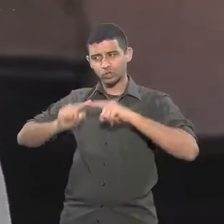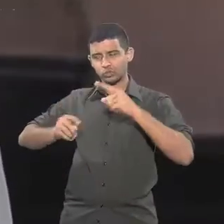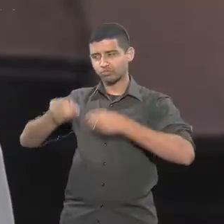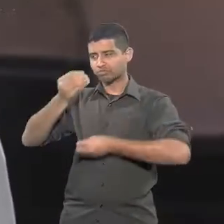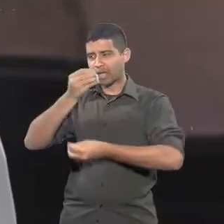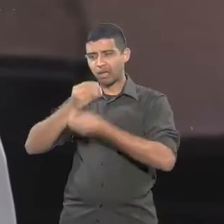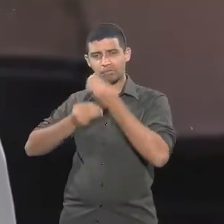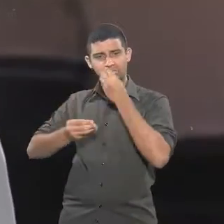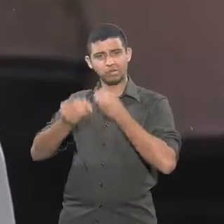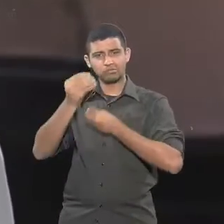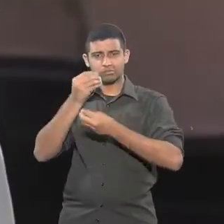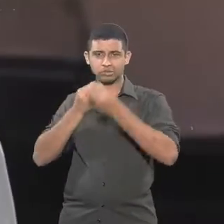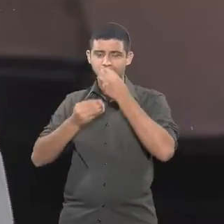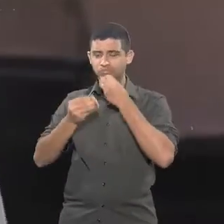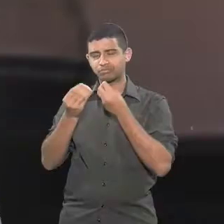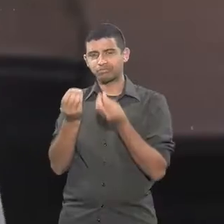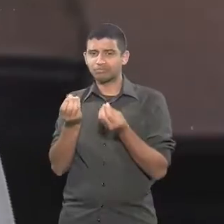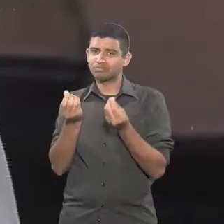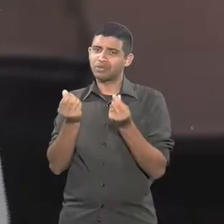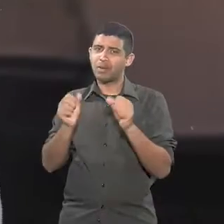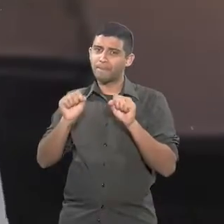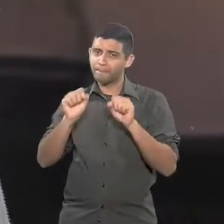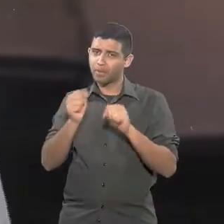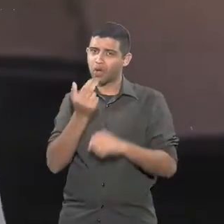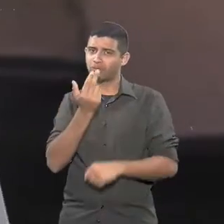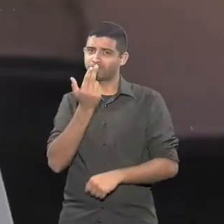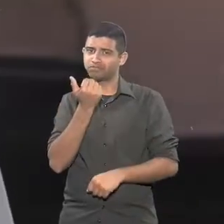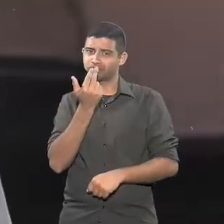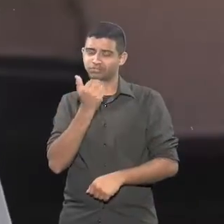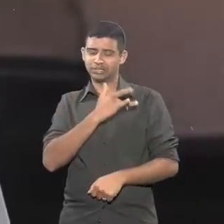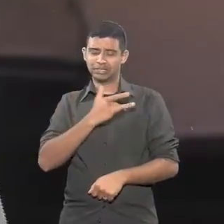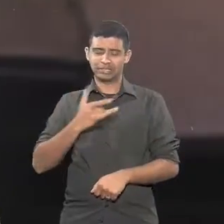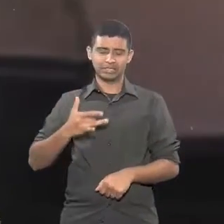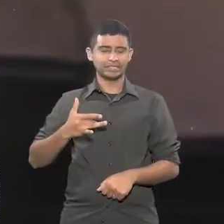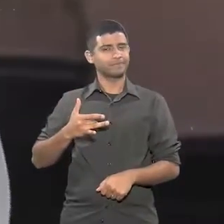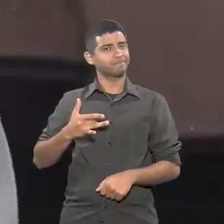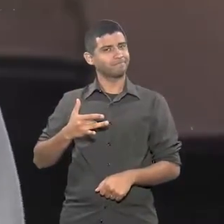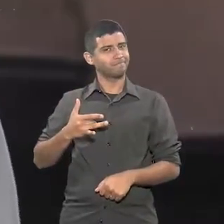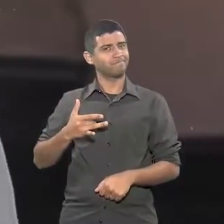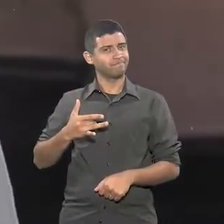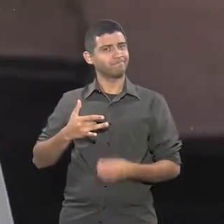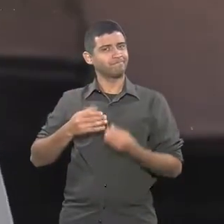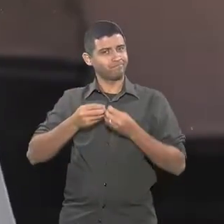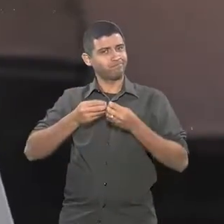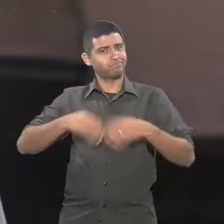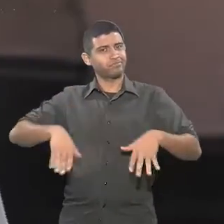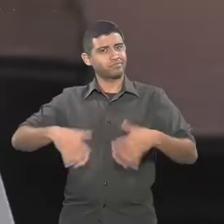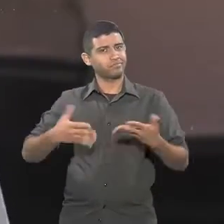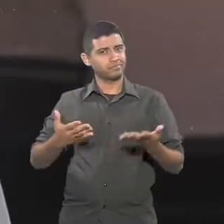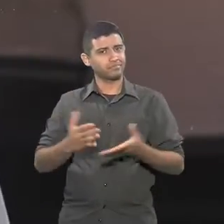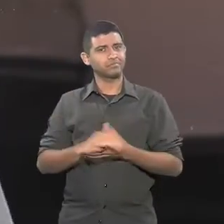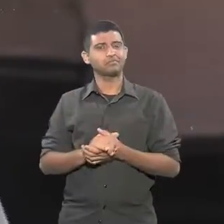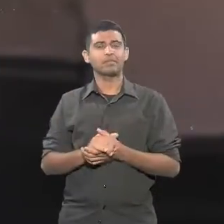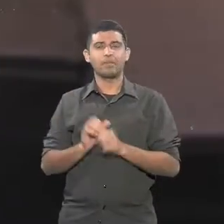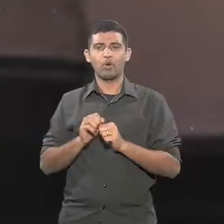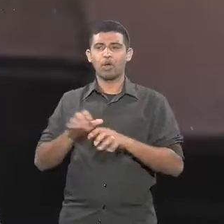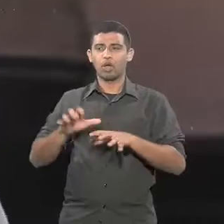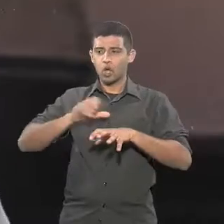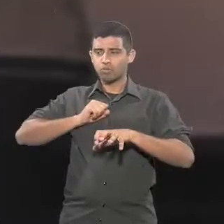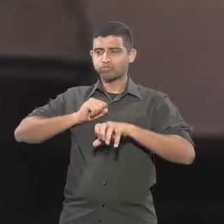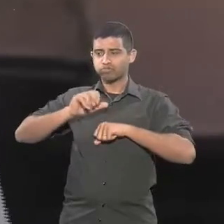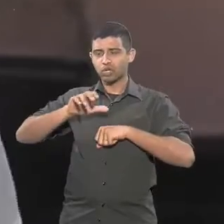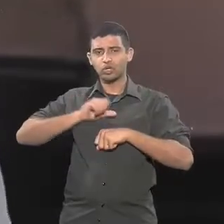levar a questões, né, de nutrição e de saúde não satisfatórias, né? Pela presença